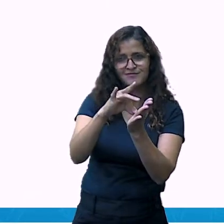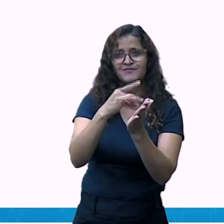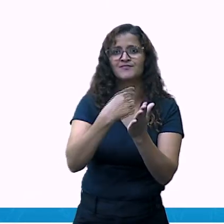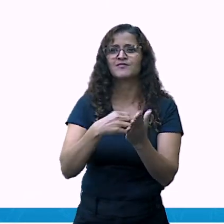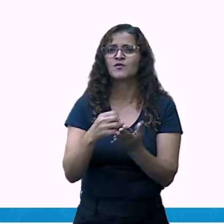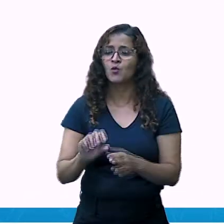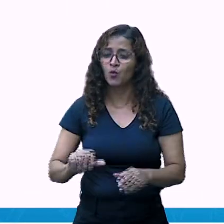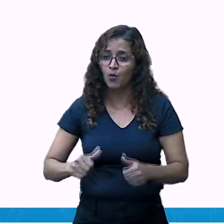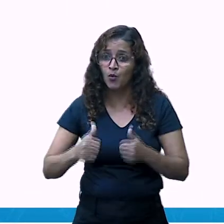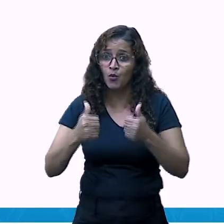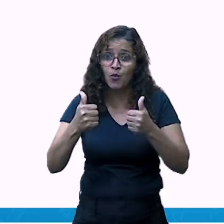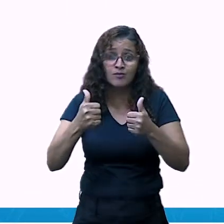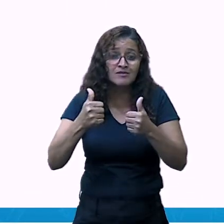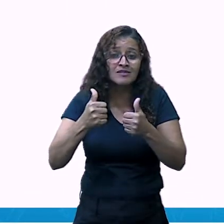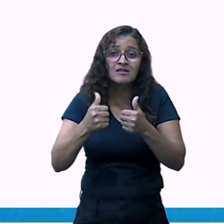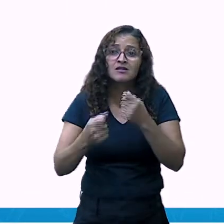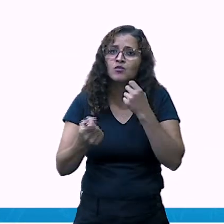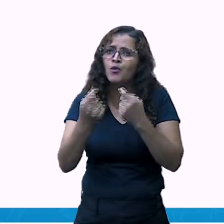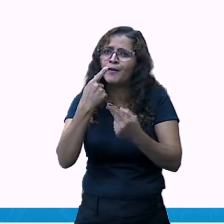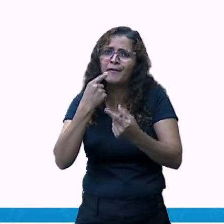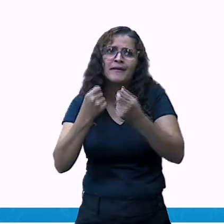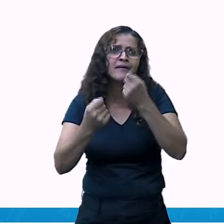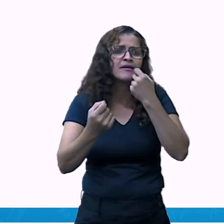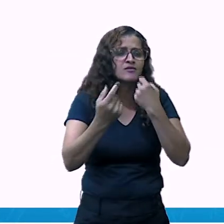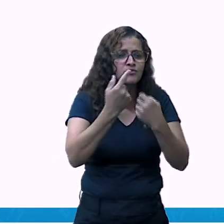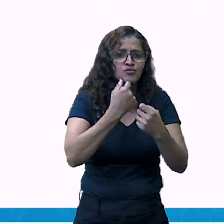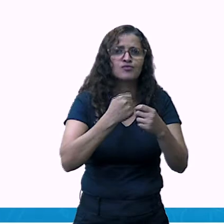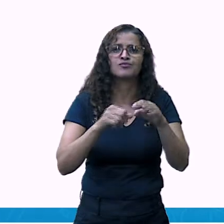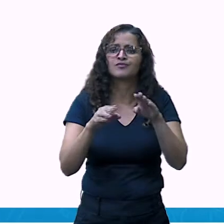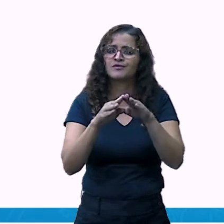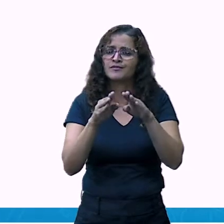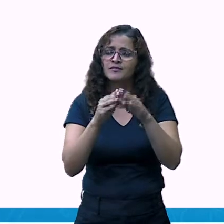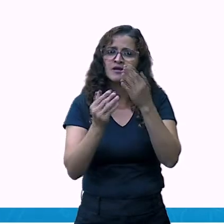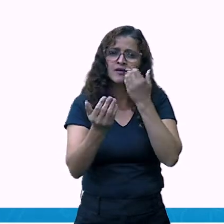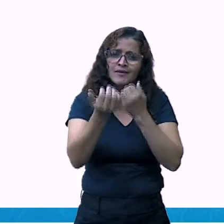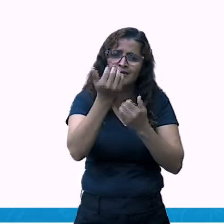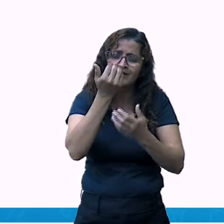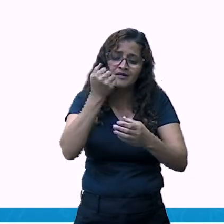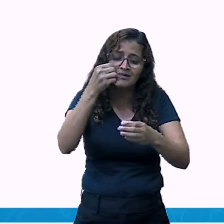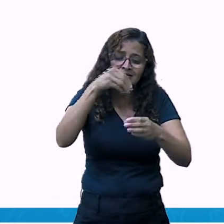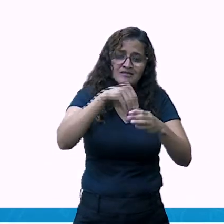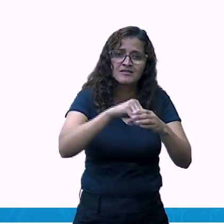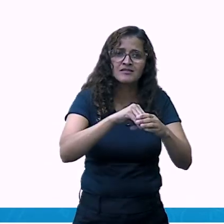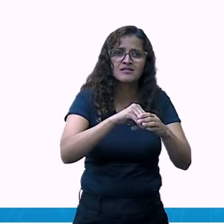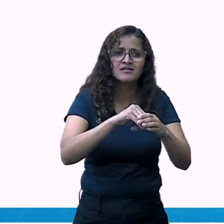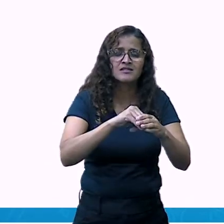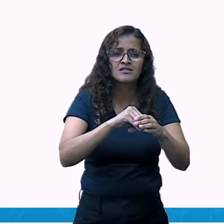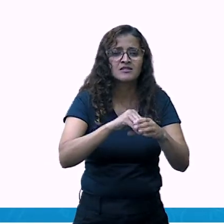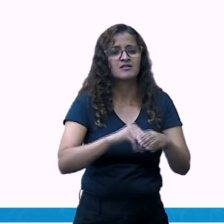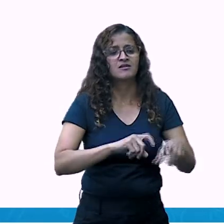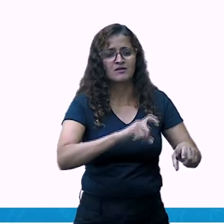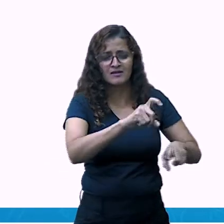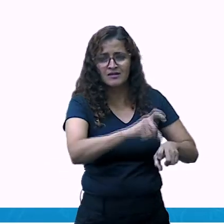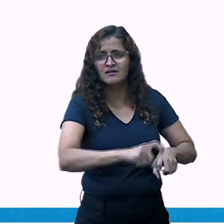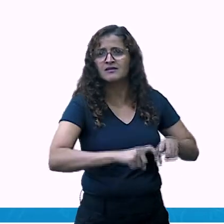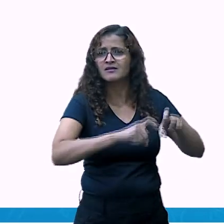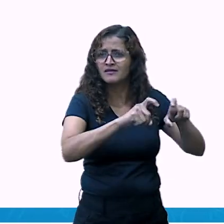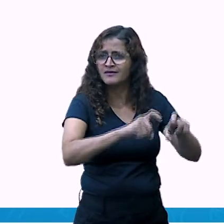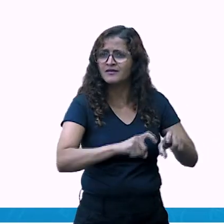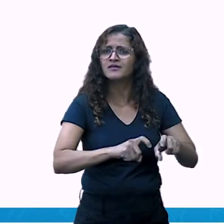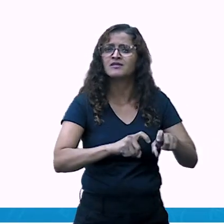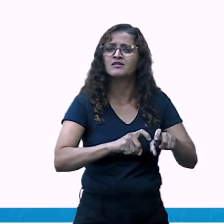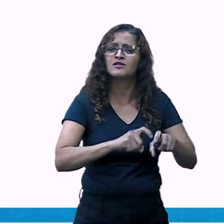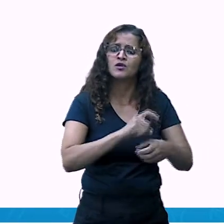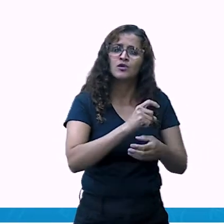viu, na medicação, na alimentação, na agricultura, na indústria e outras